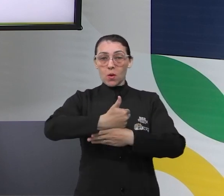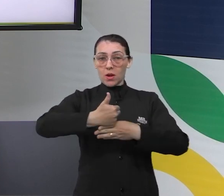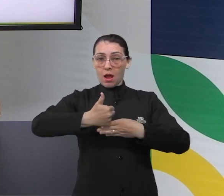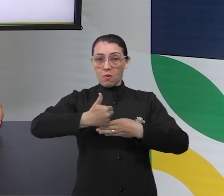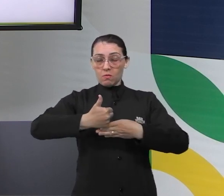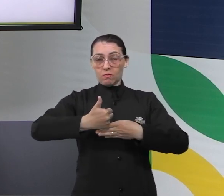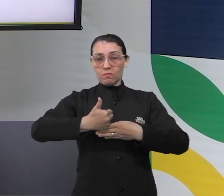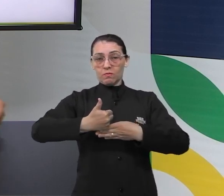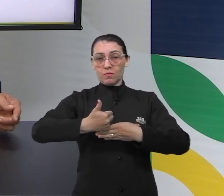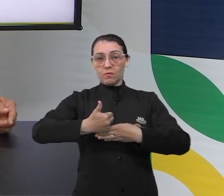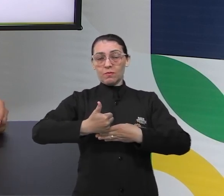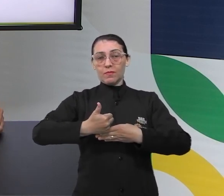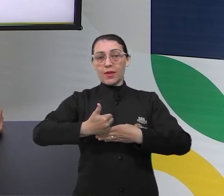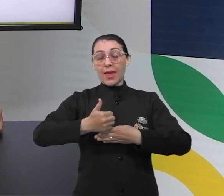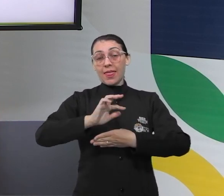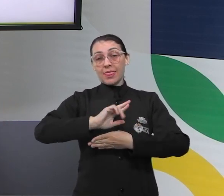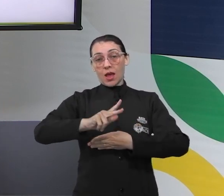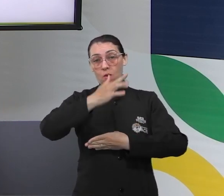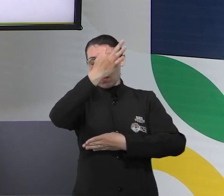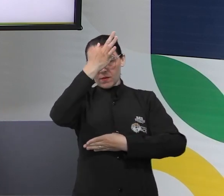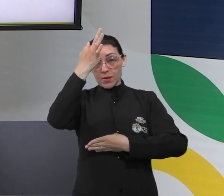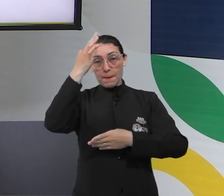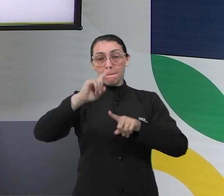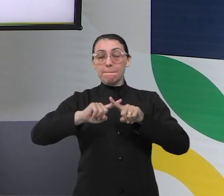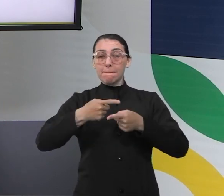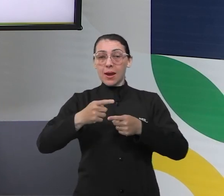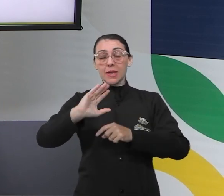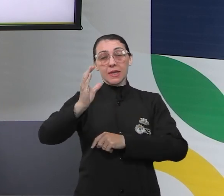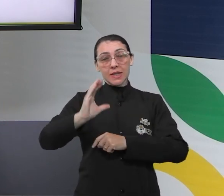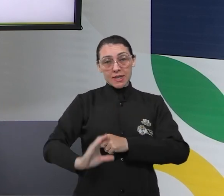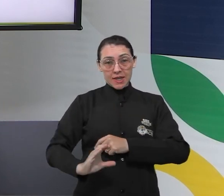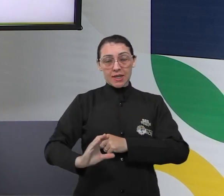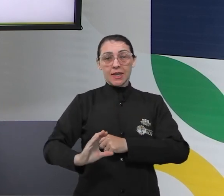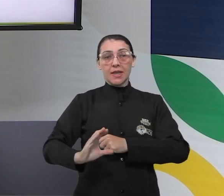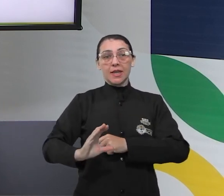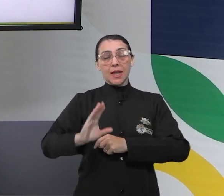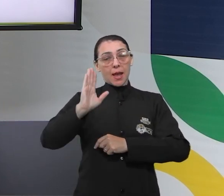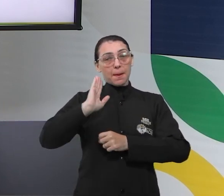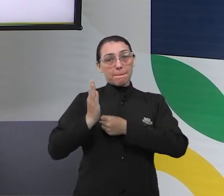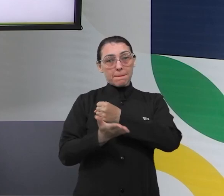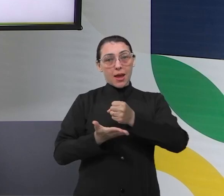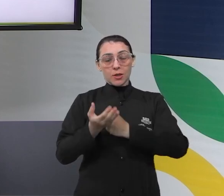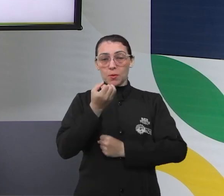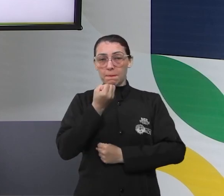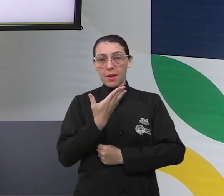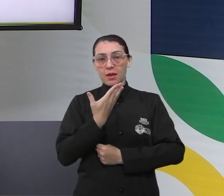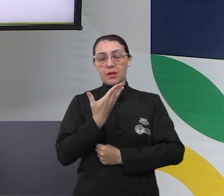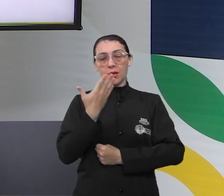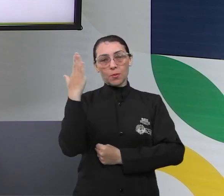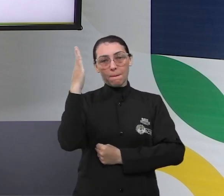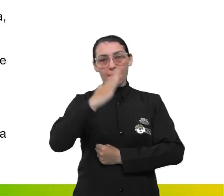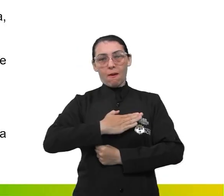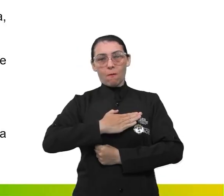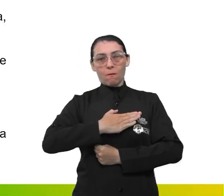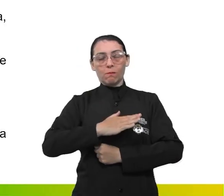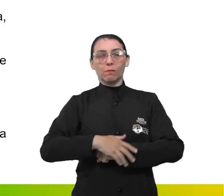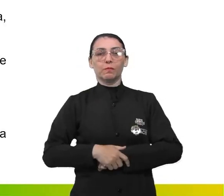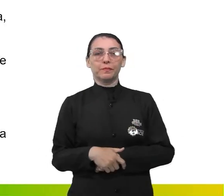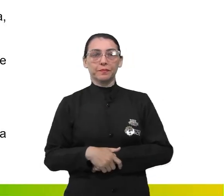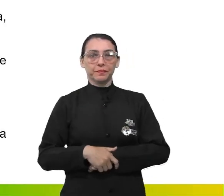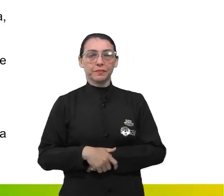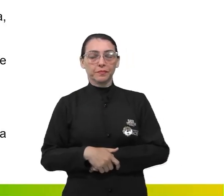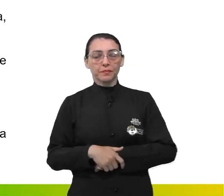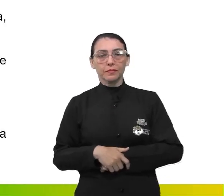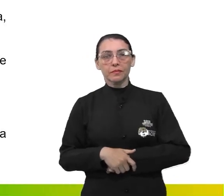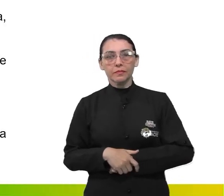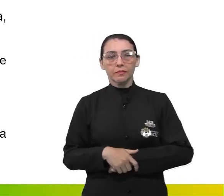A moral não é filosofia, mas é aquela ciência que trata dos princípios do bem e do mal. Então,